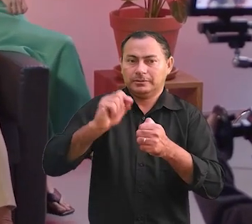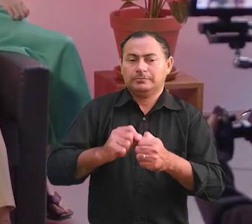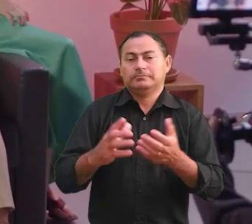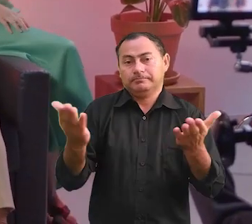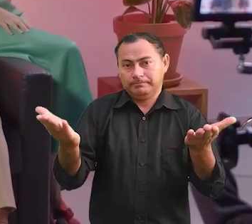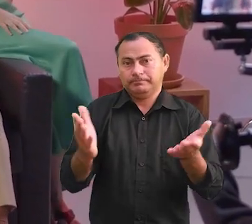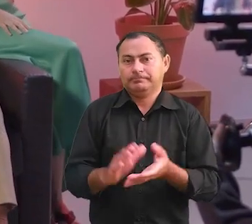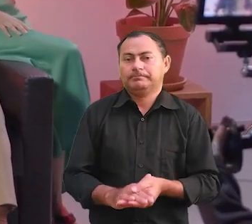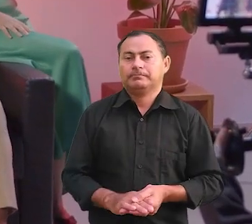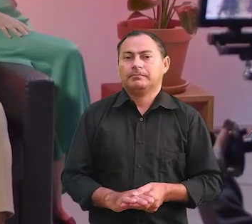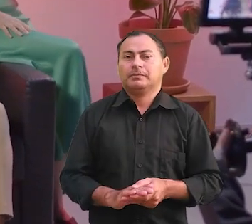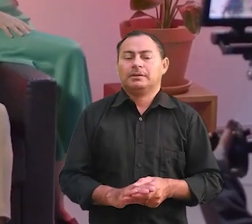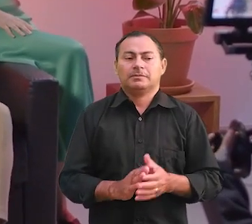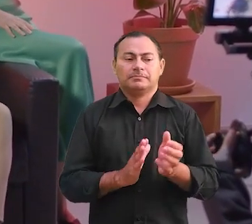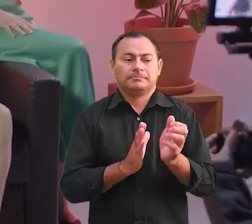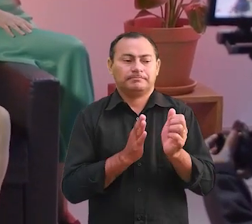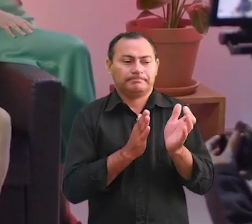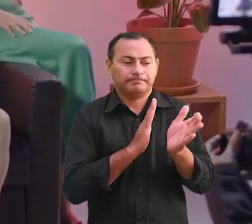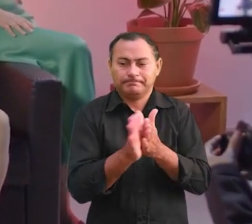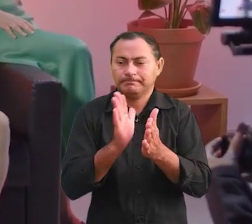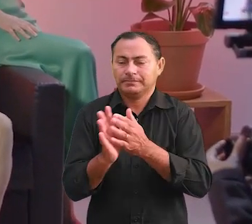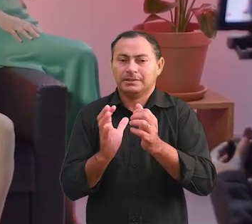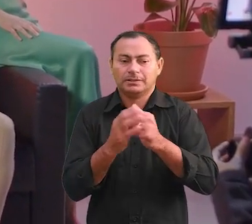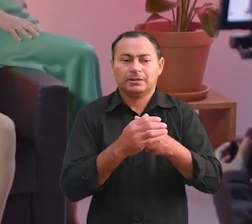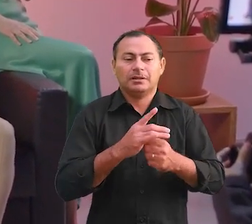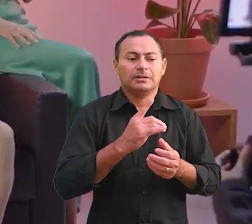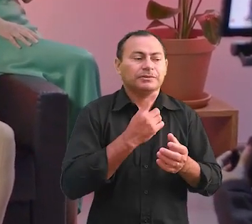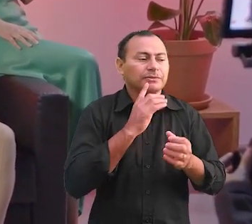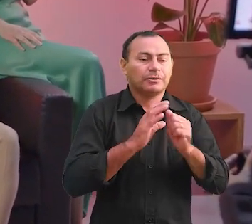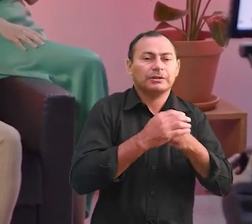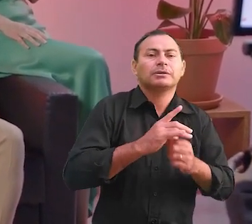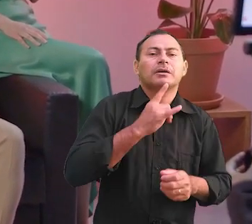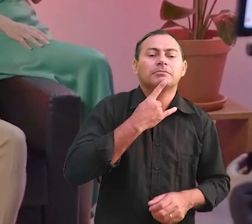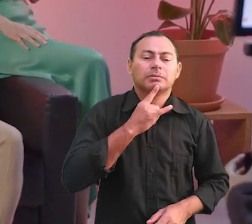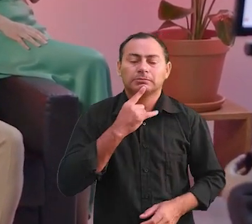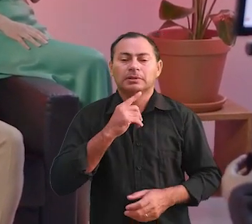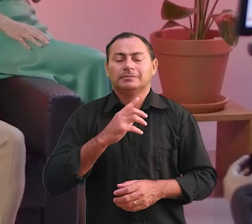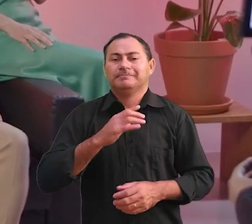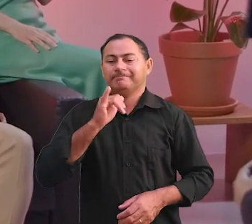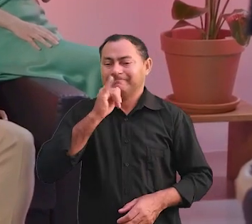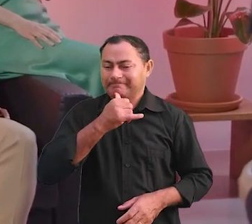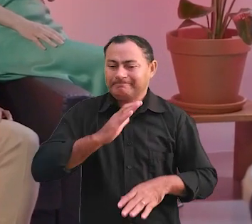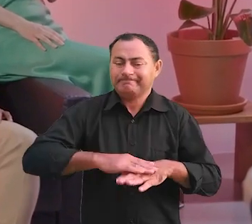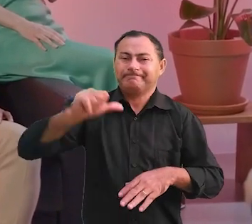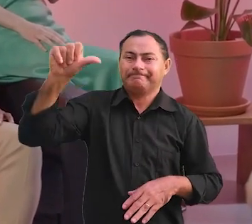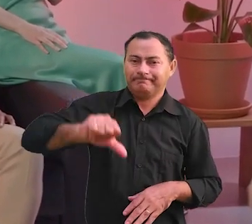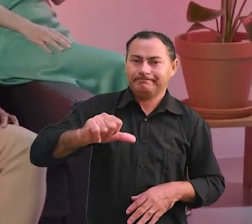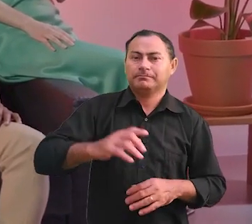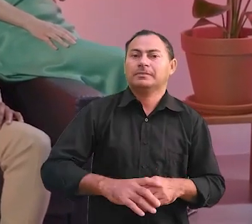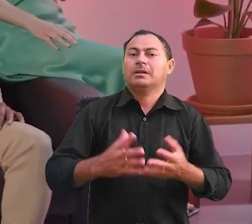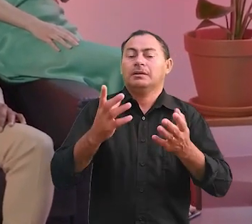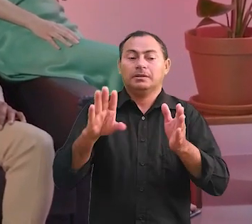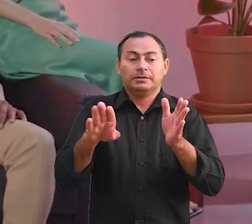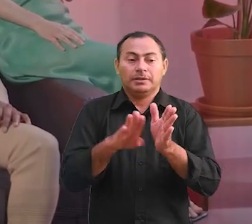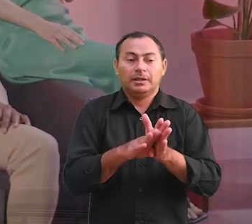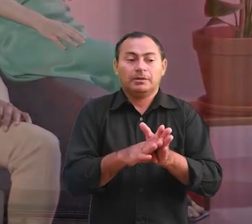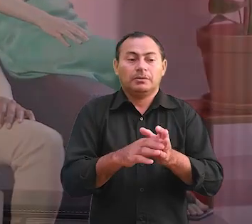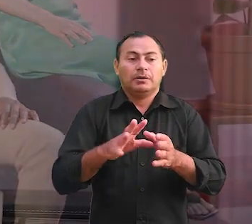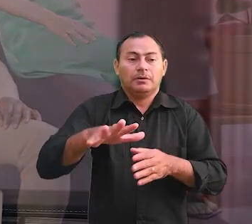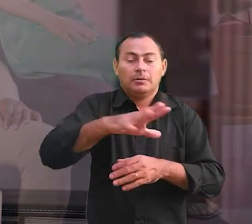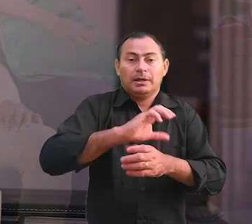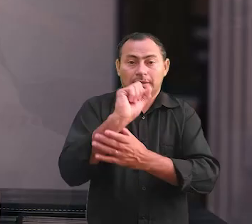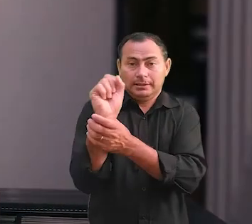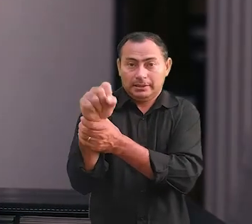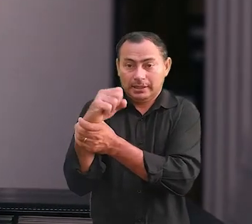acham que deveriam fazer e acabam se refugiando em uma garrafa de bebida e se frustrando ainda mais quando